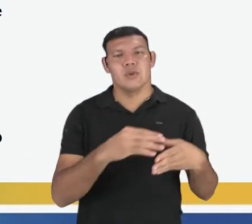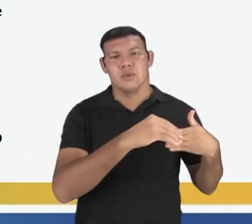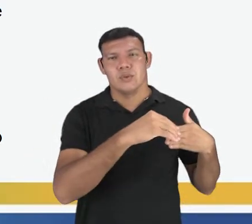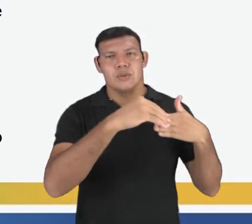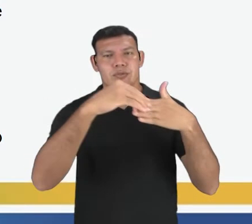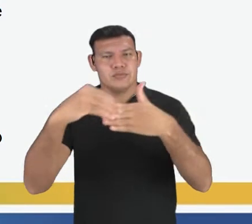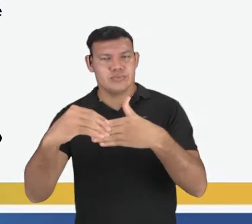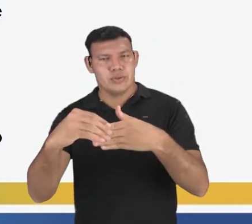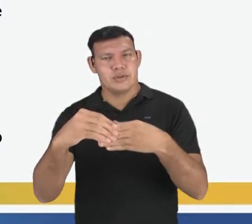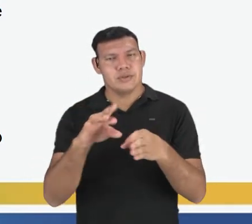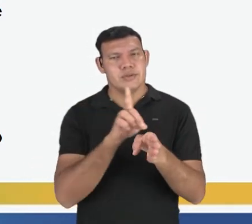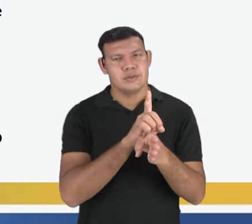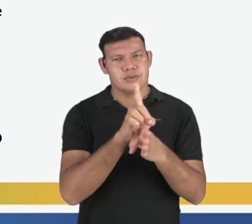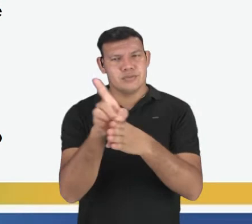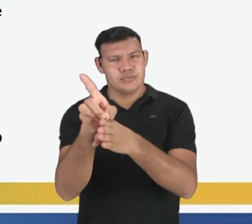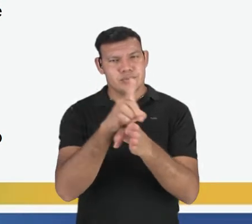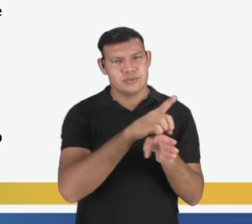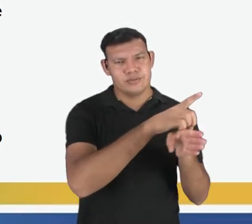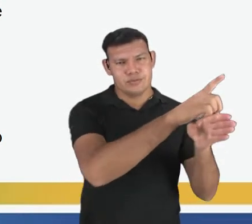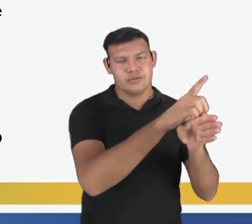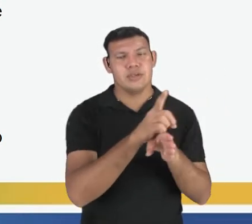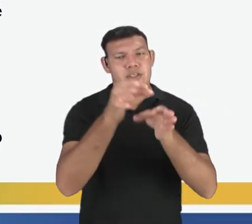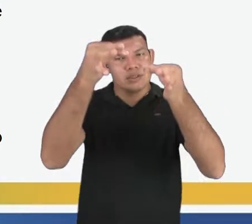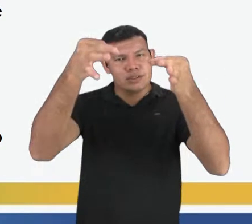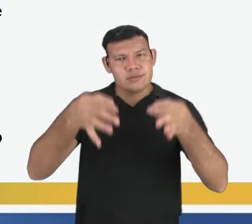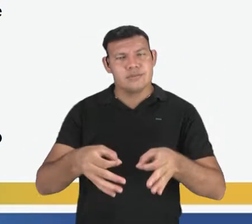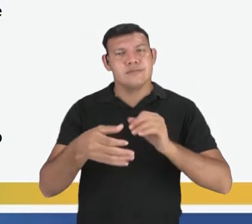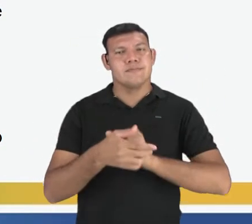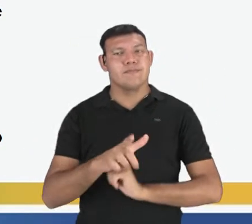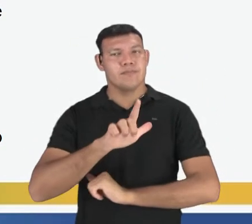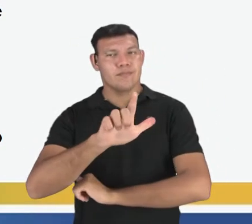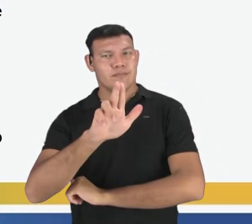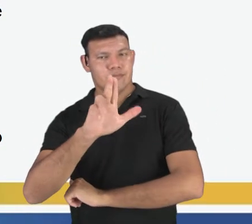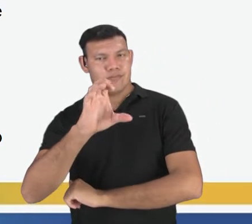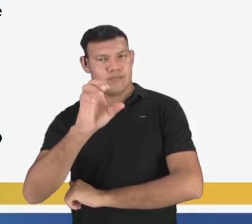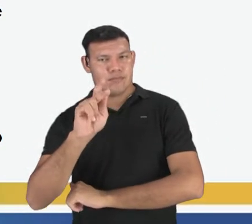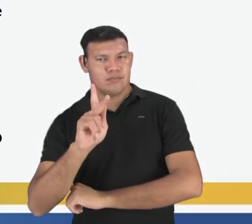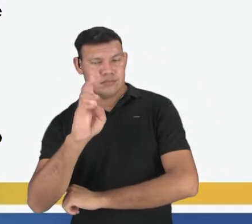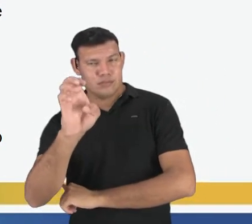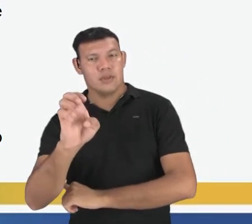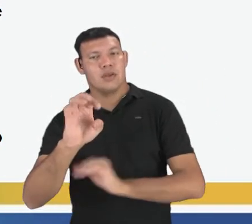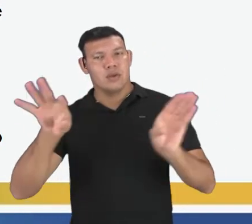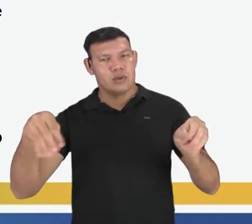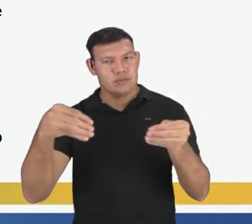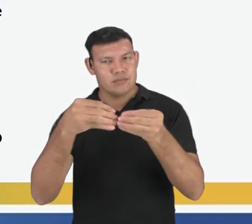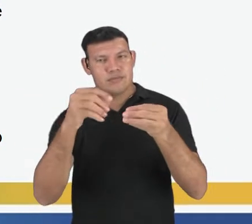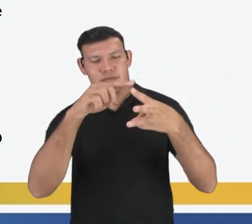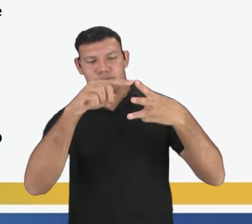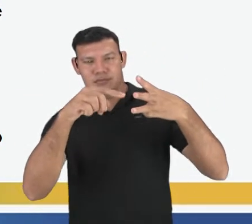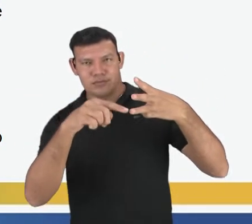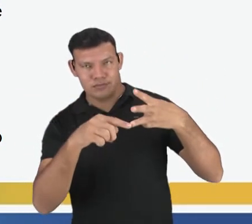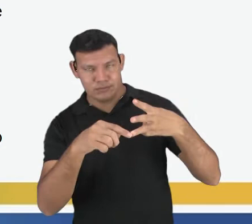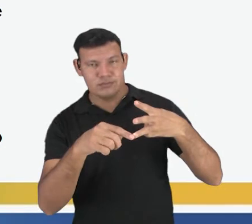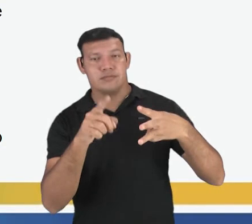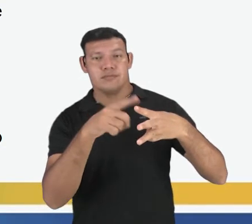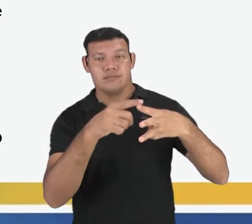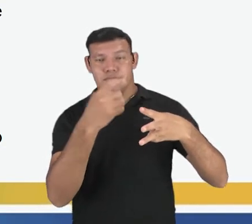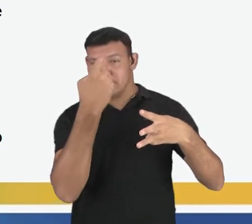né, da ação e da direção mais correta, né? Então, Luquet vai sintetizar esses três passos, né, que